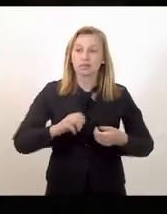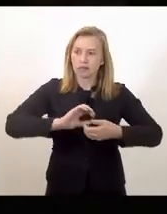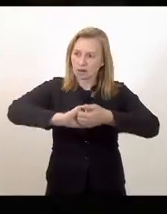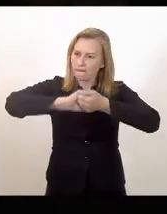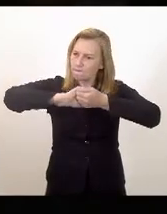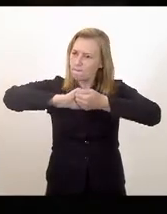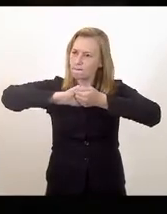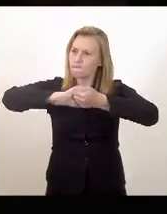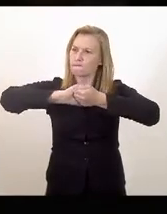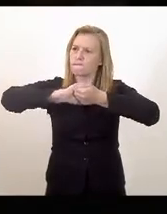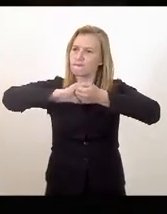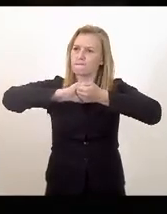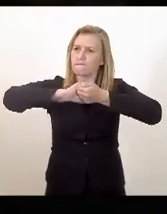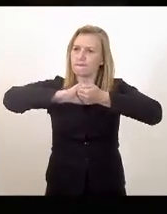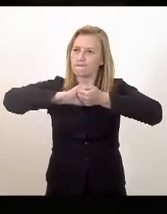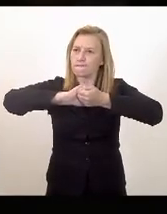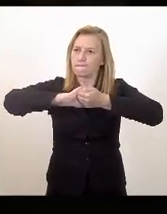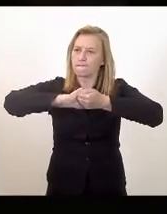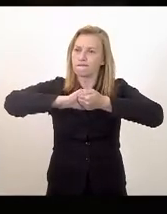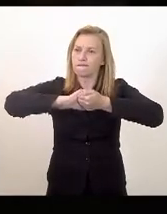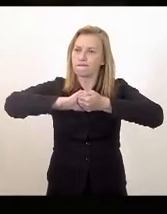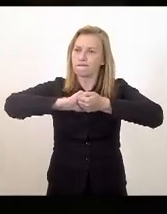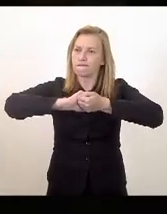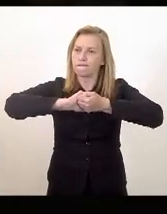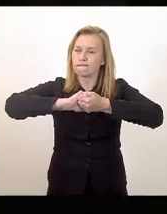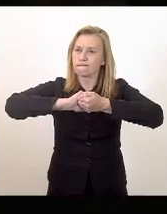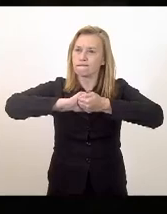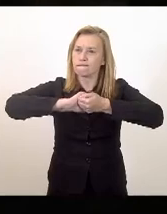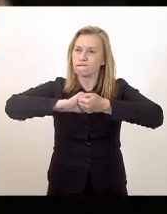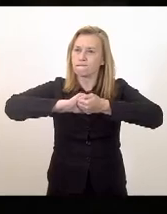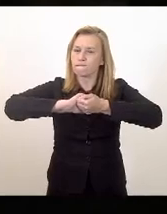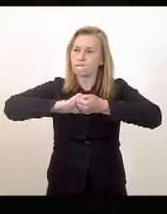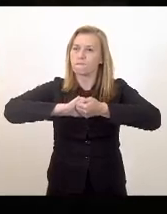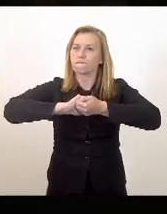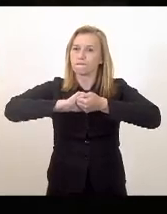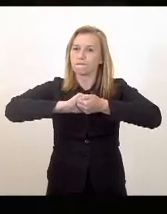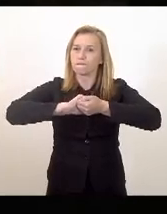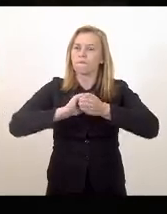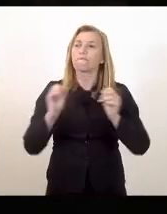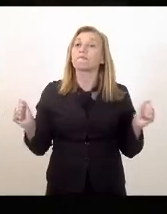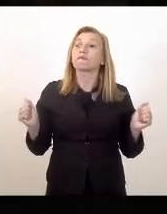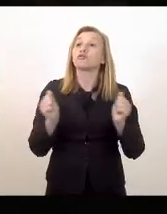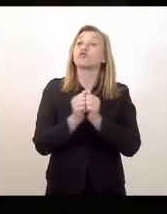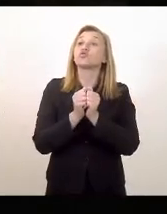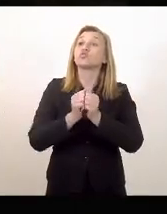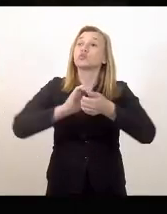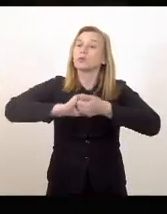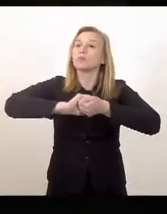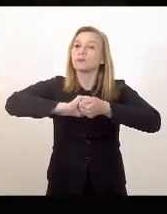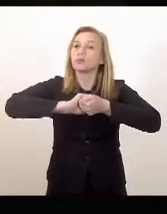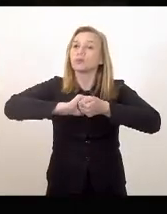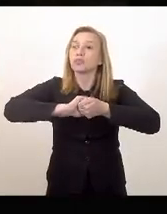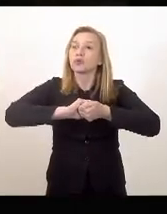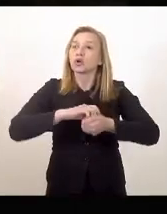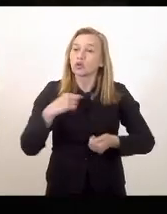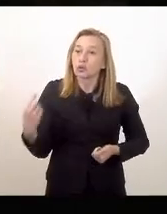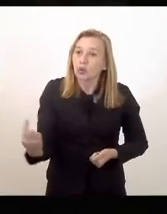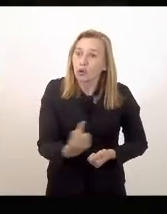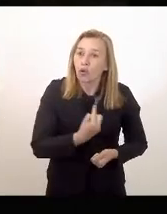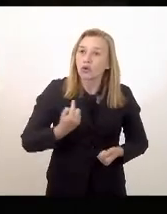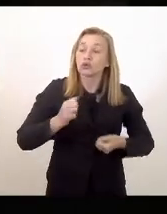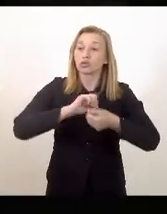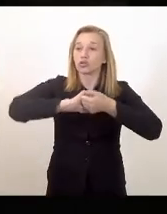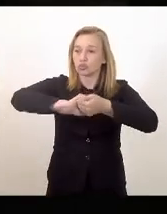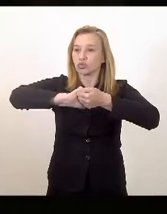as mãos. Tem aquela história, ninguém solta a mão de ninguém. Está na hora exatamente de nós juntarmos